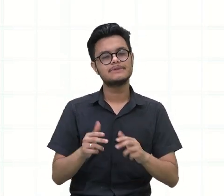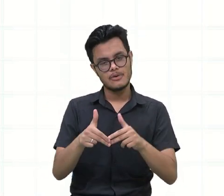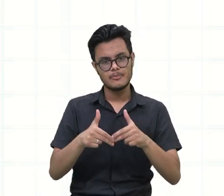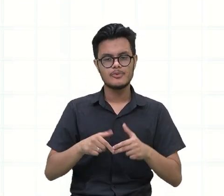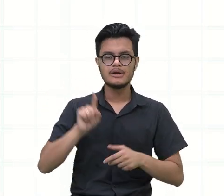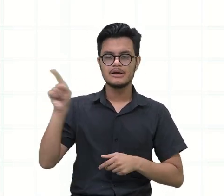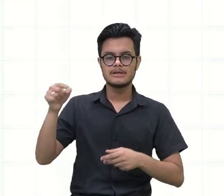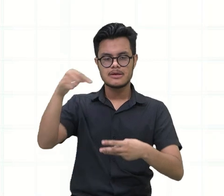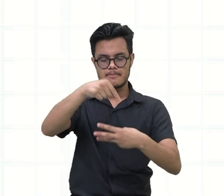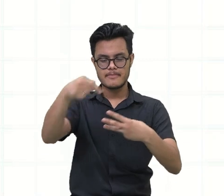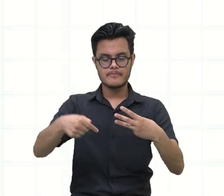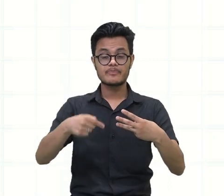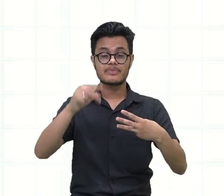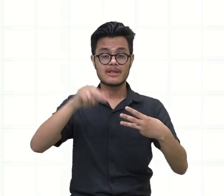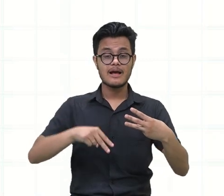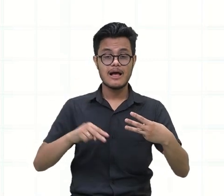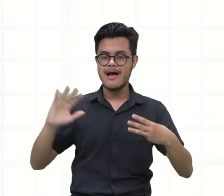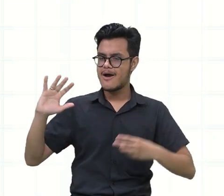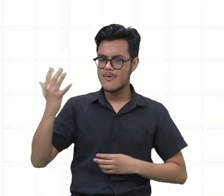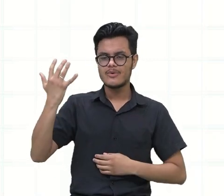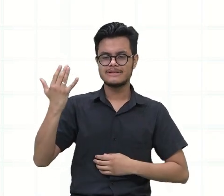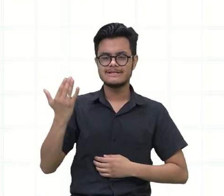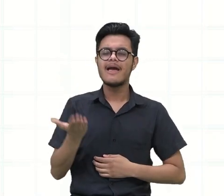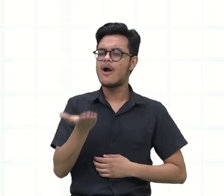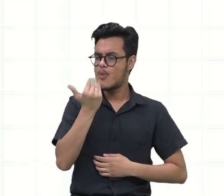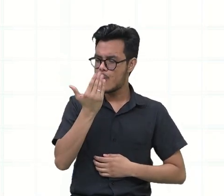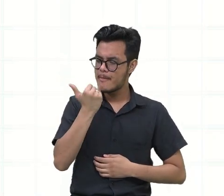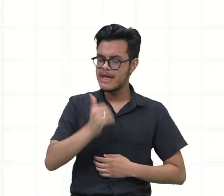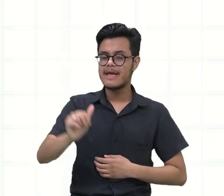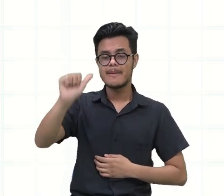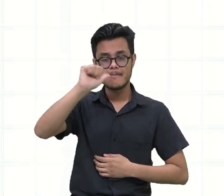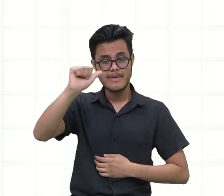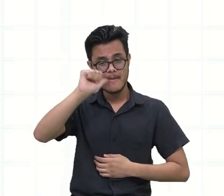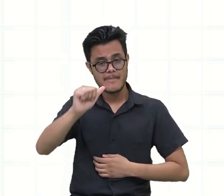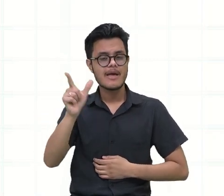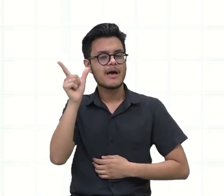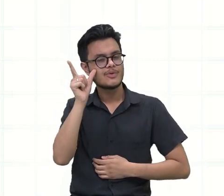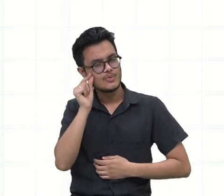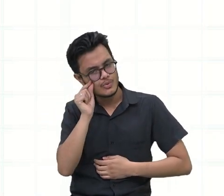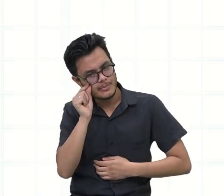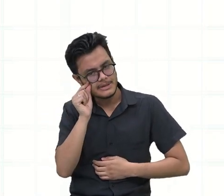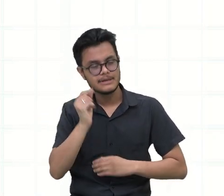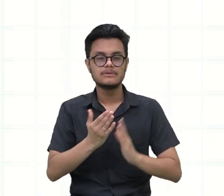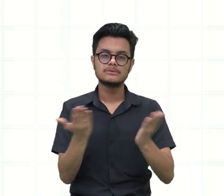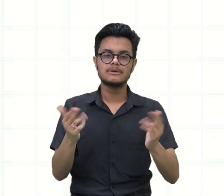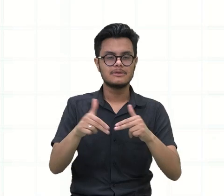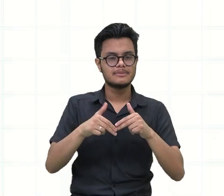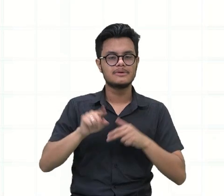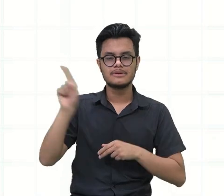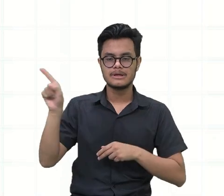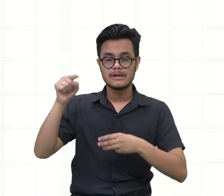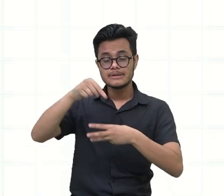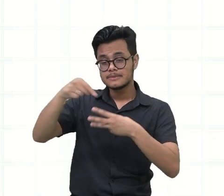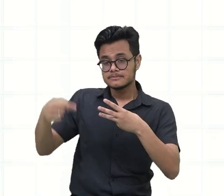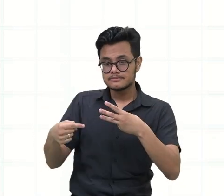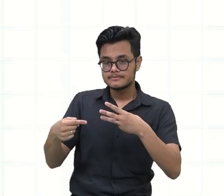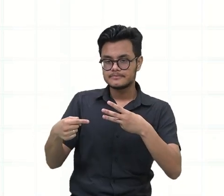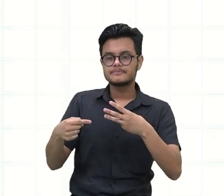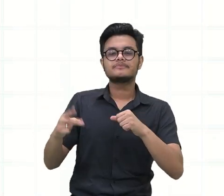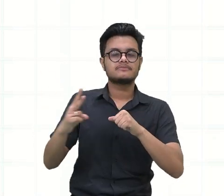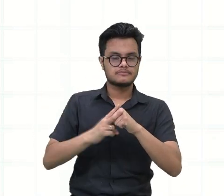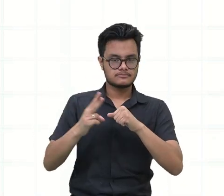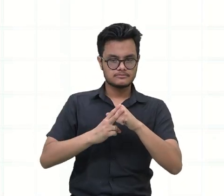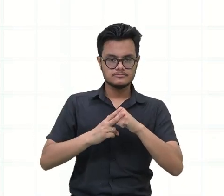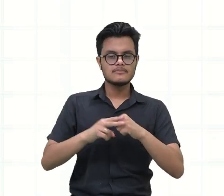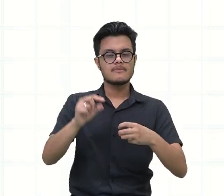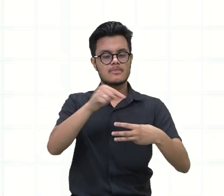né? A ação de comer, a ação de beber, a ação de dormir, né? Então, esses verbos indicam,